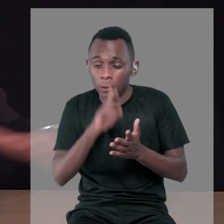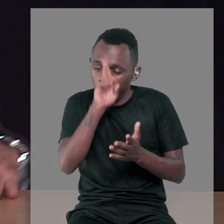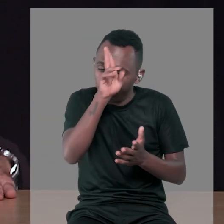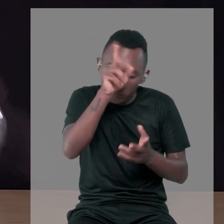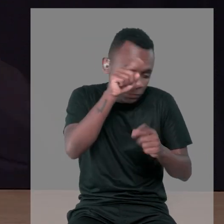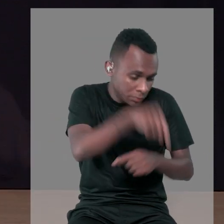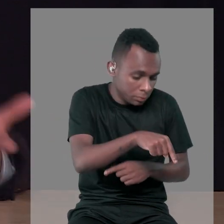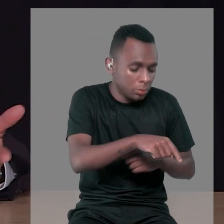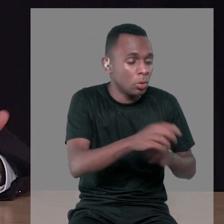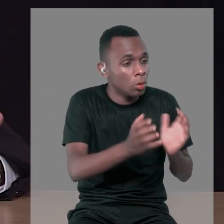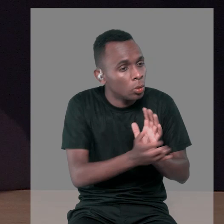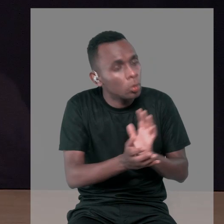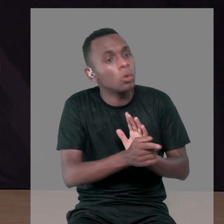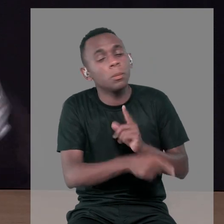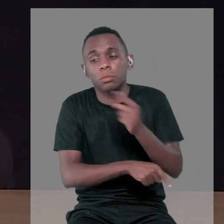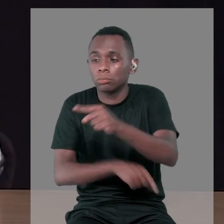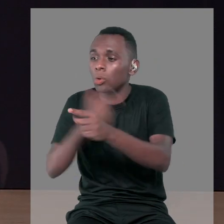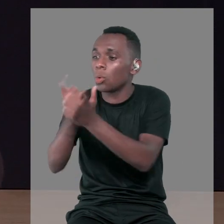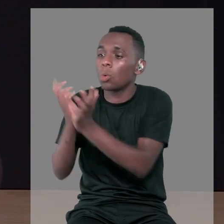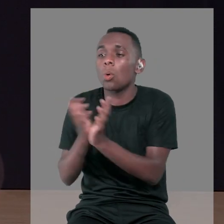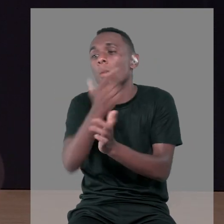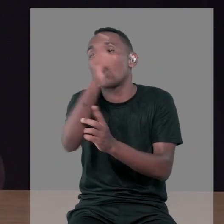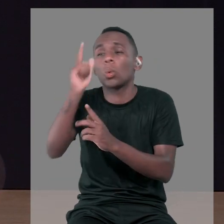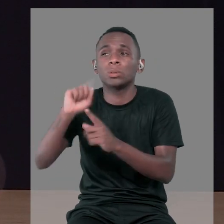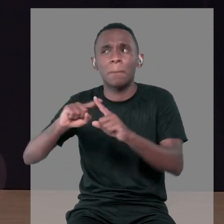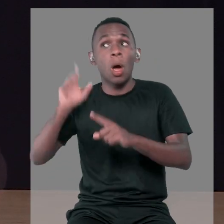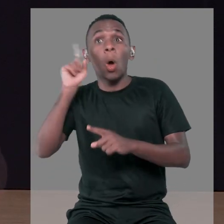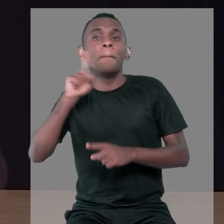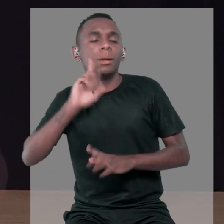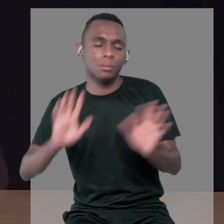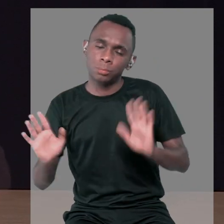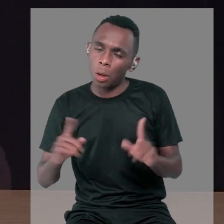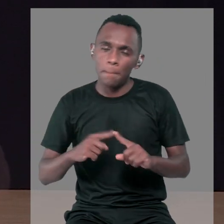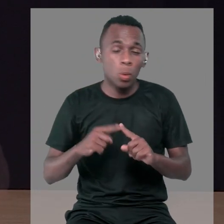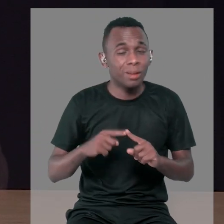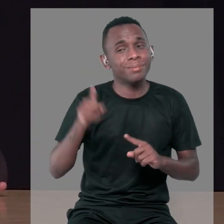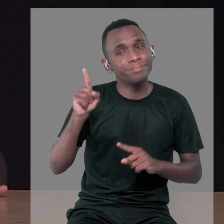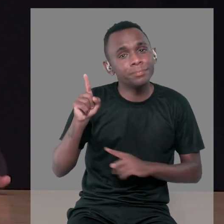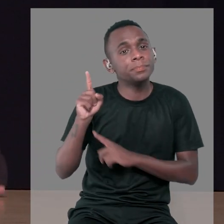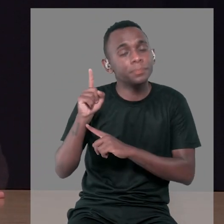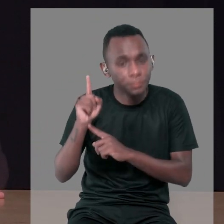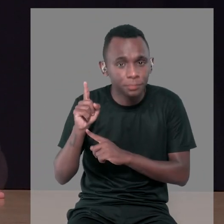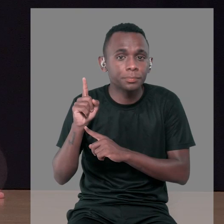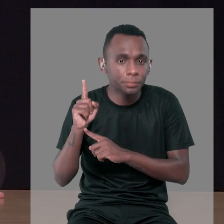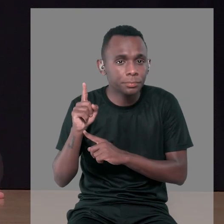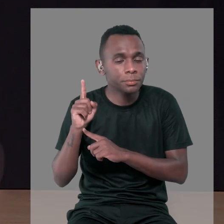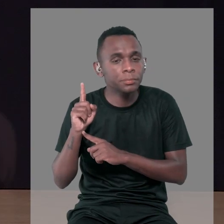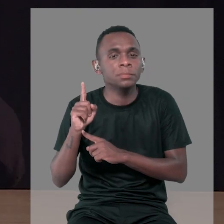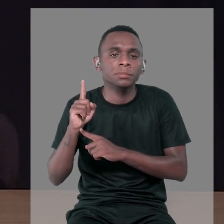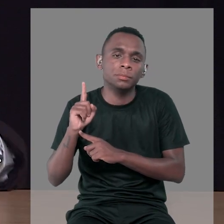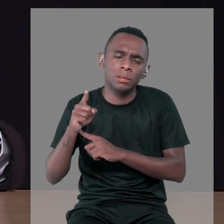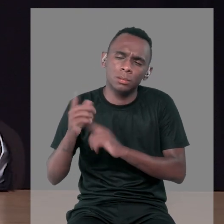aqui, serve em vários contextos. Não serve para os americanos porque eu acho que é um né, uma velharia digamos